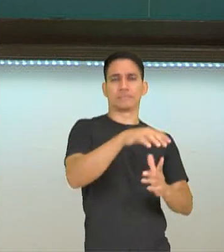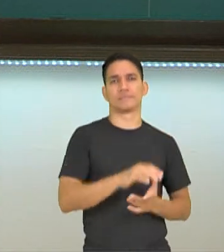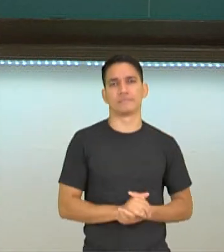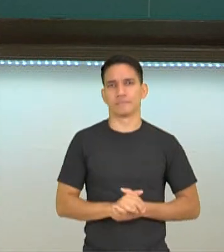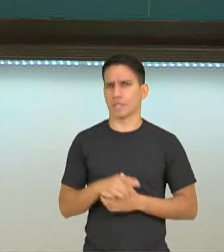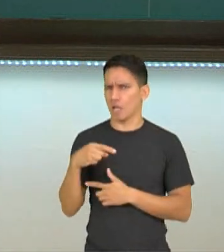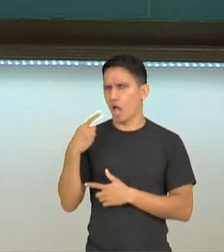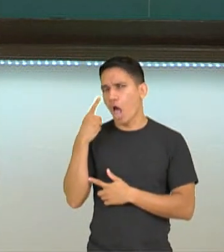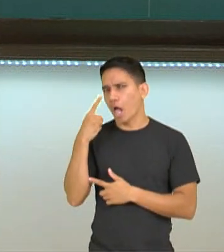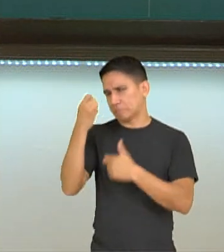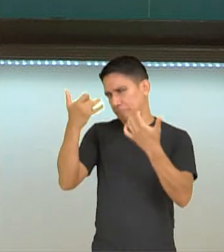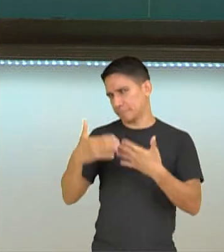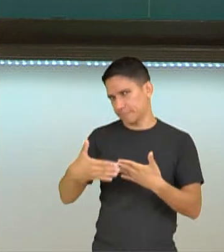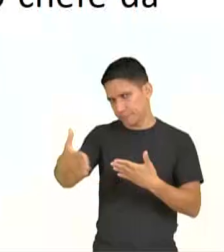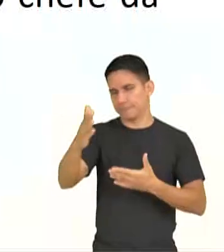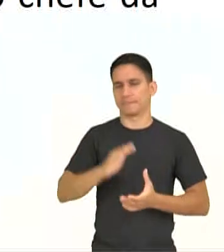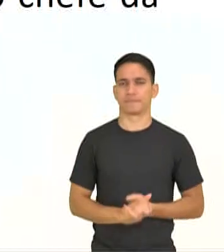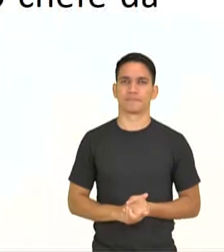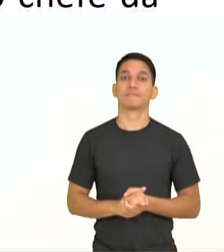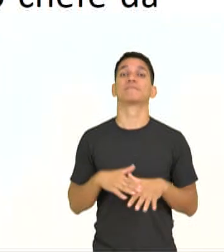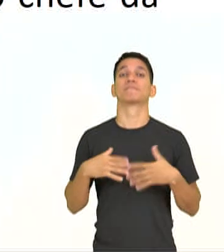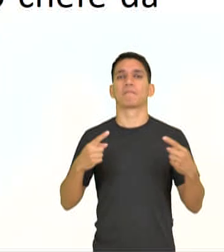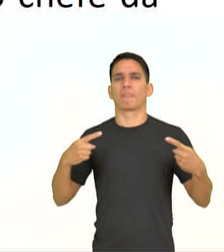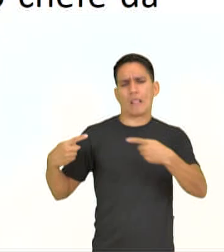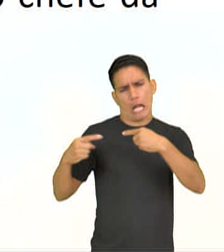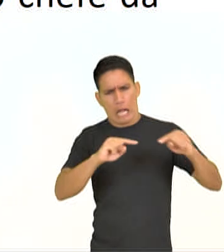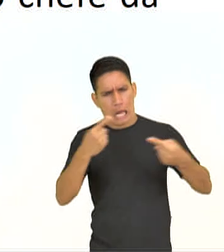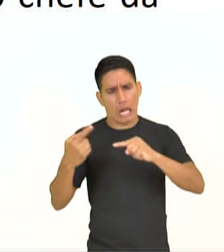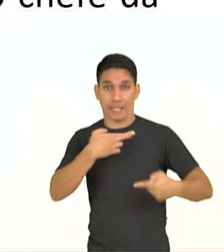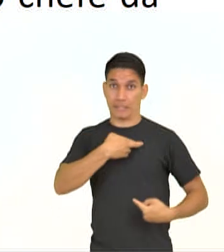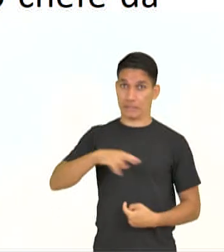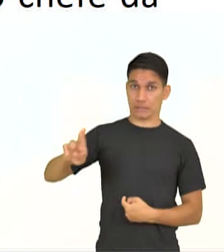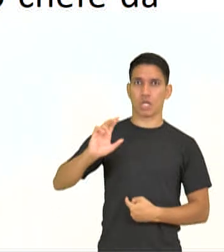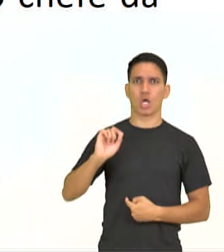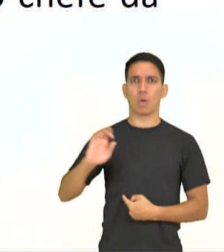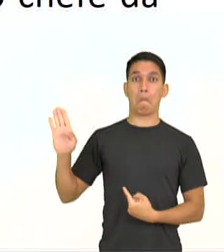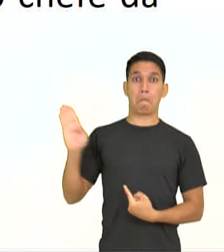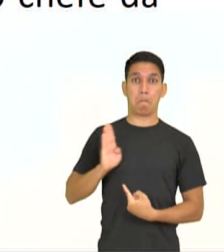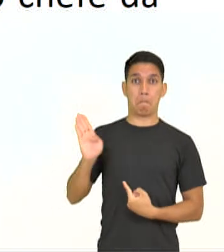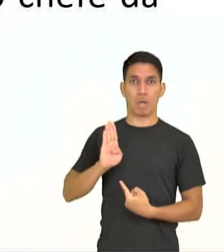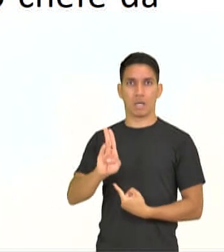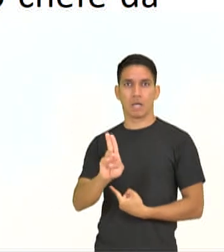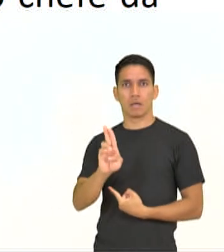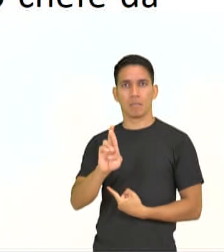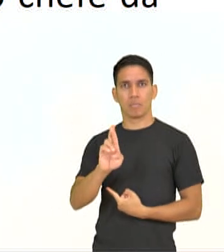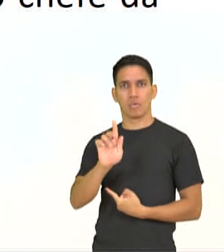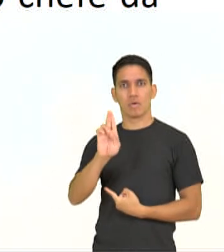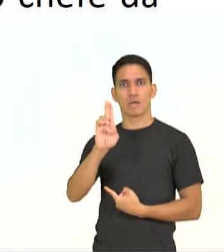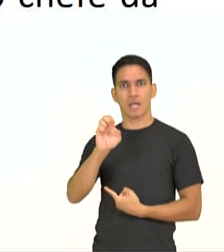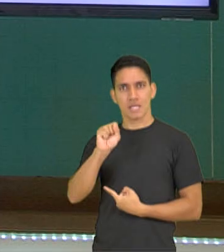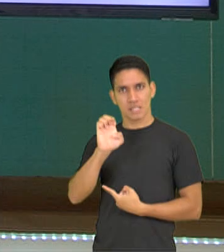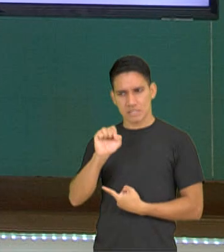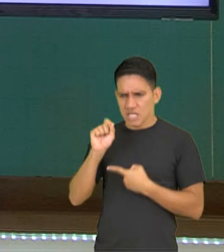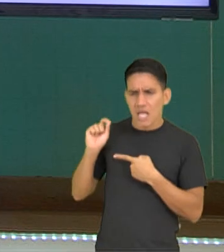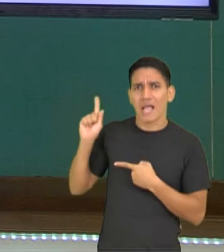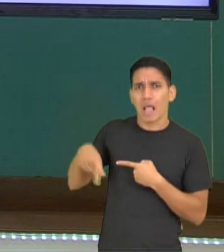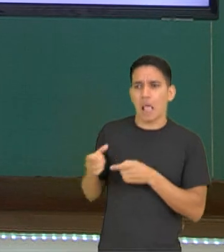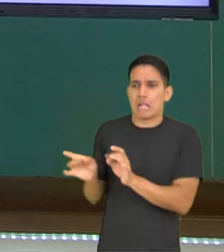pouco mais sobre isso? As disputas religiosas. Burgueses, que eram aqueles comerciantes, e